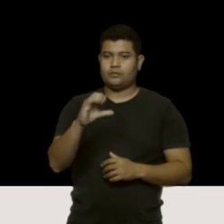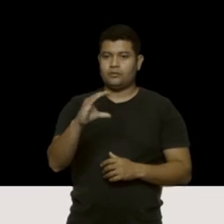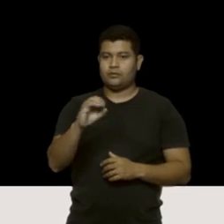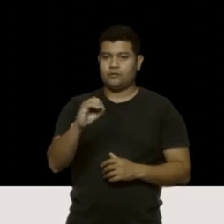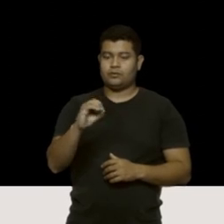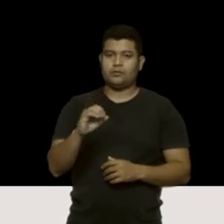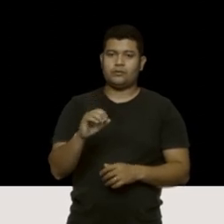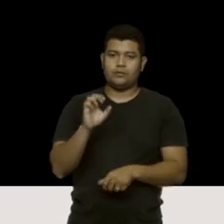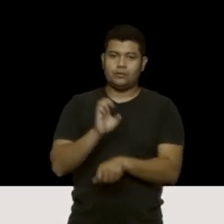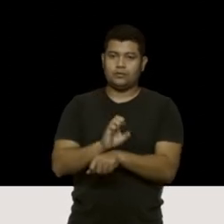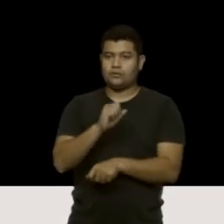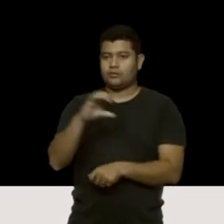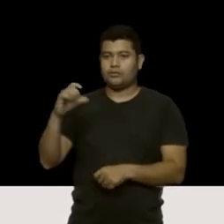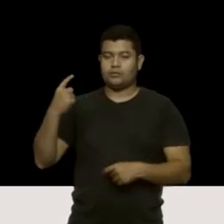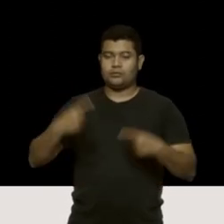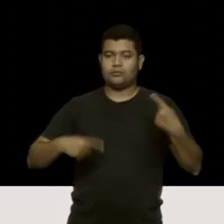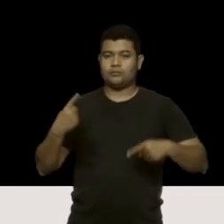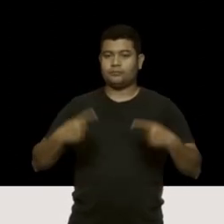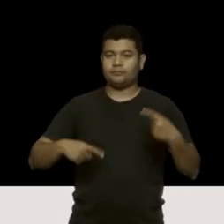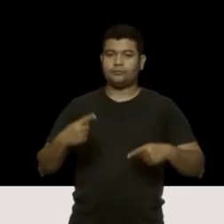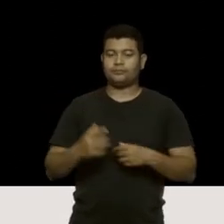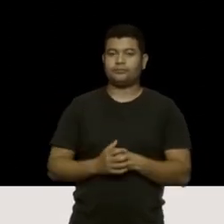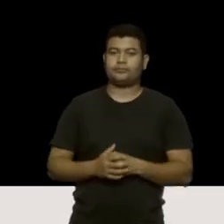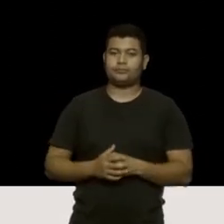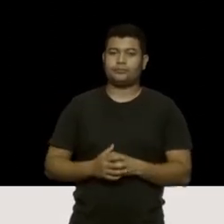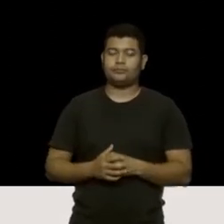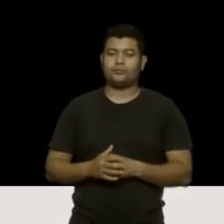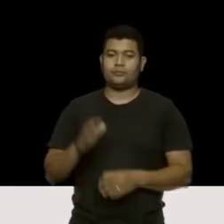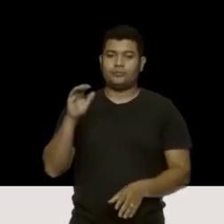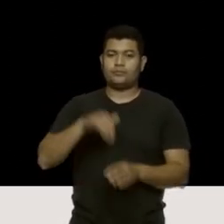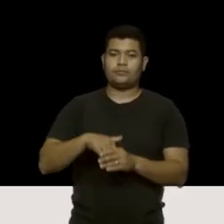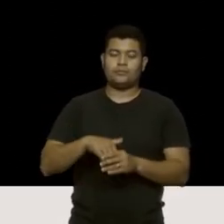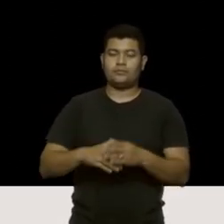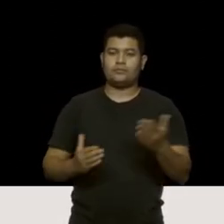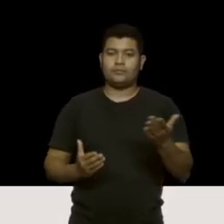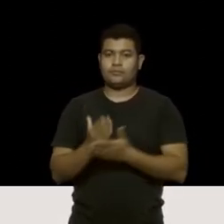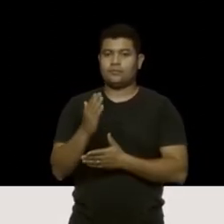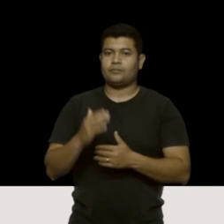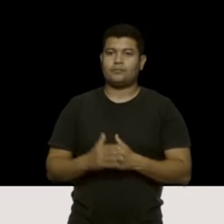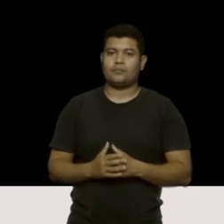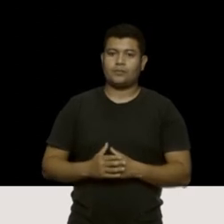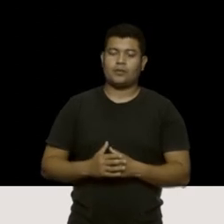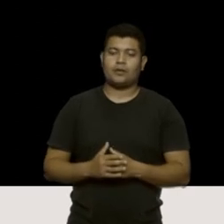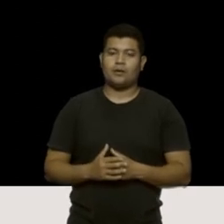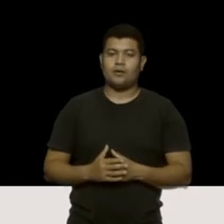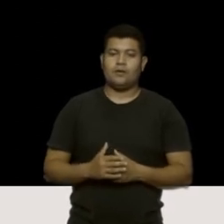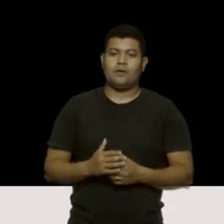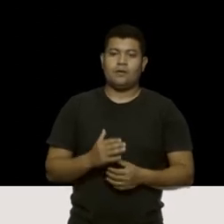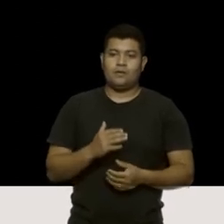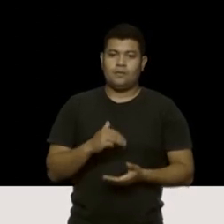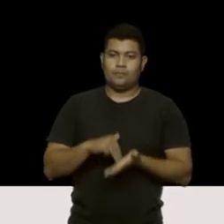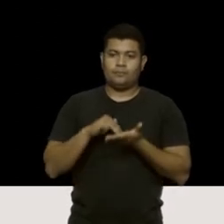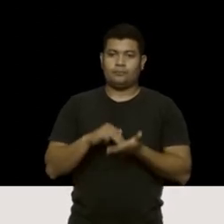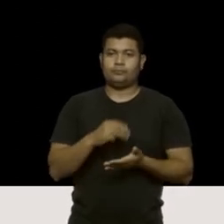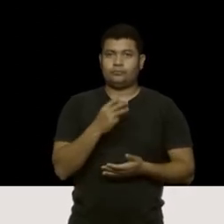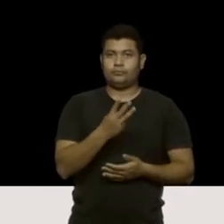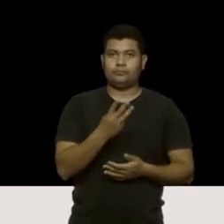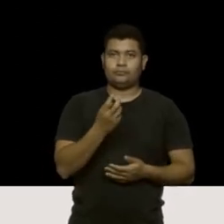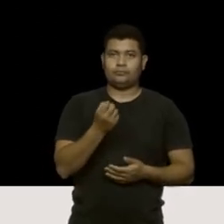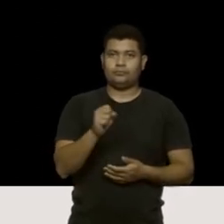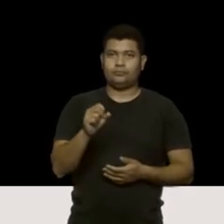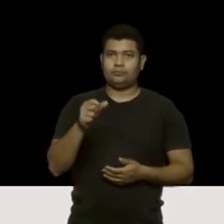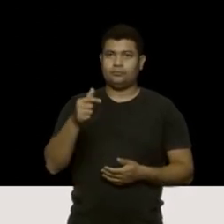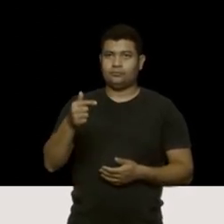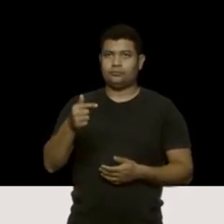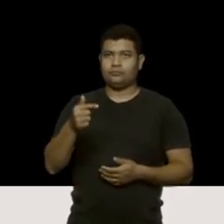Em discussão, em votação, aprovado. Moção 387, autor deputado Luiz